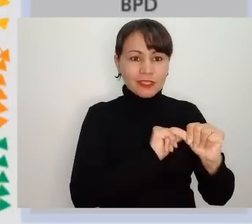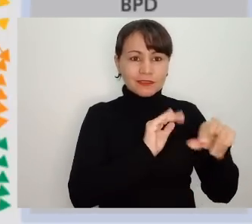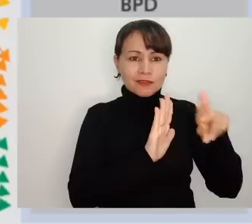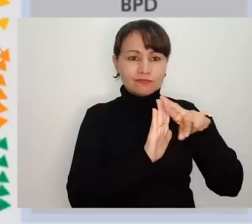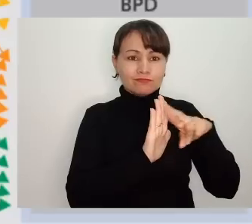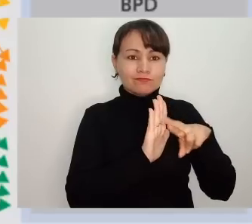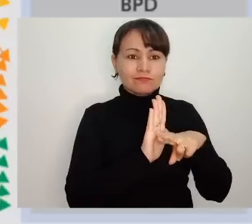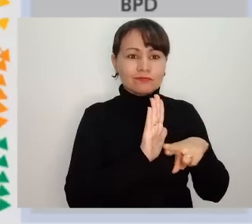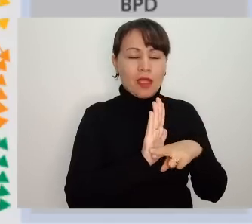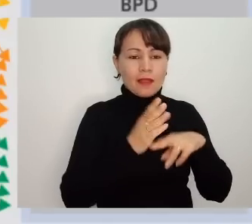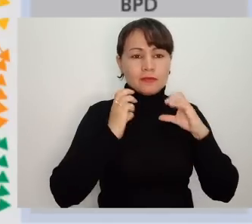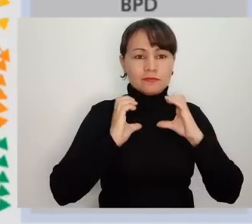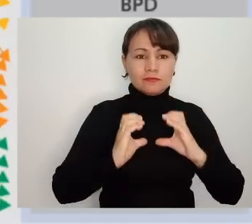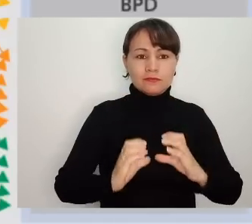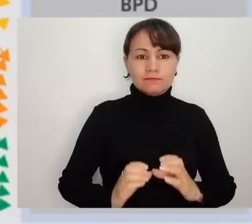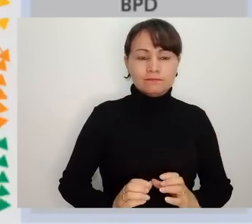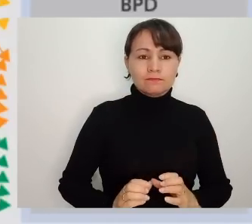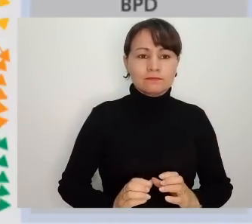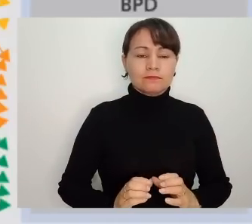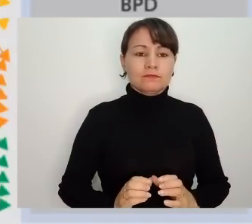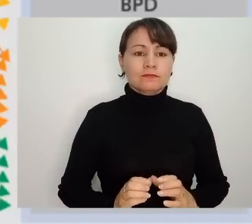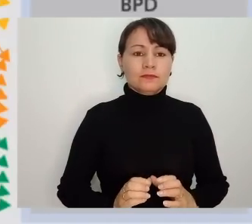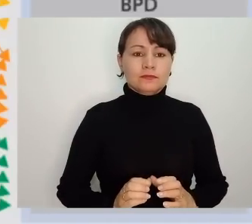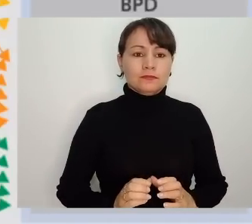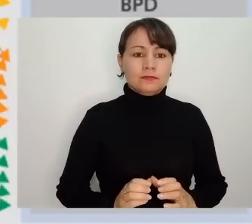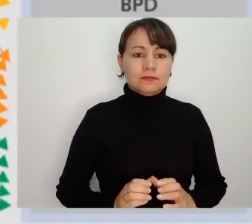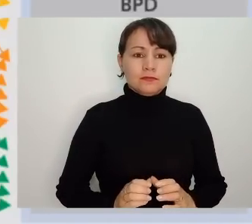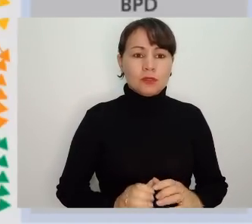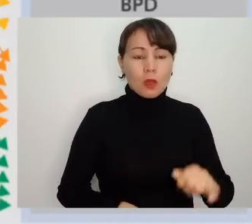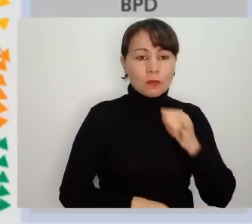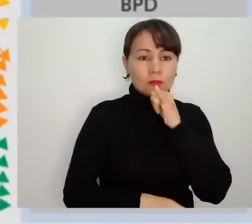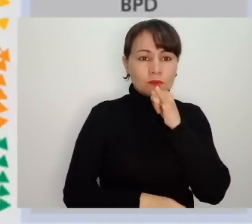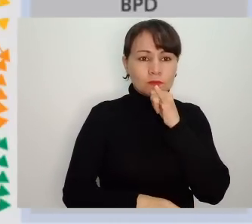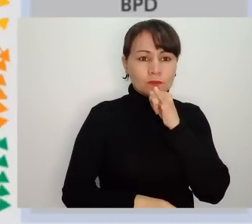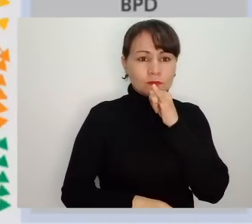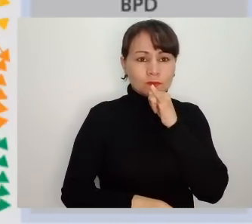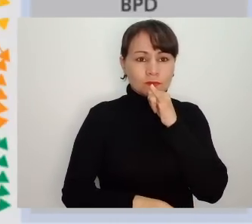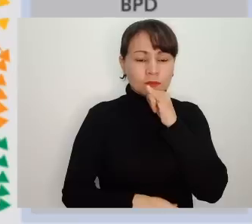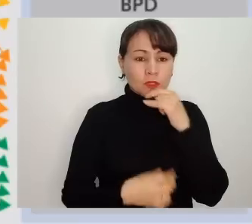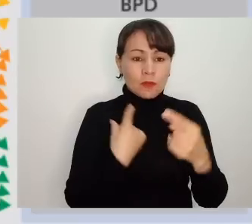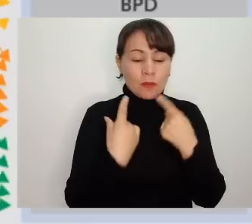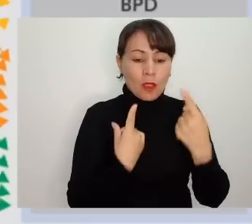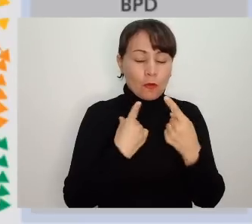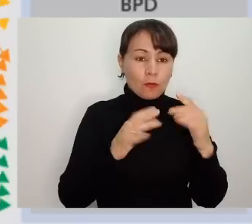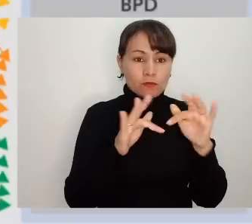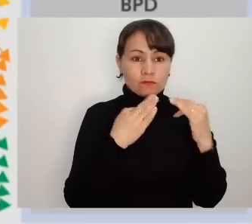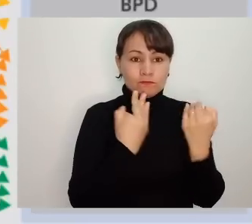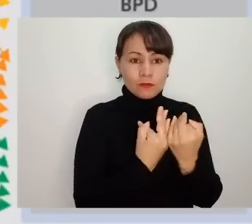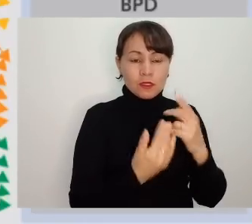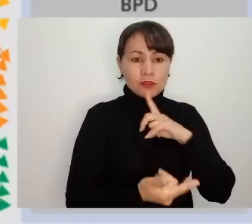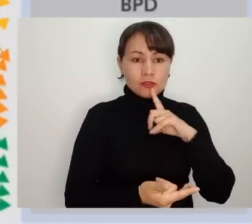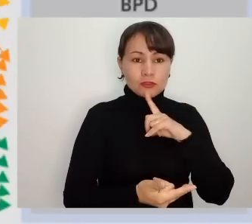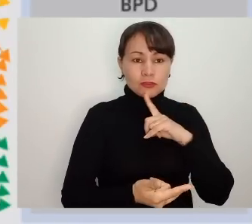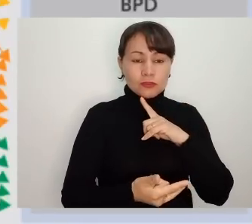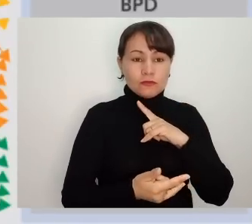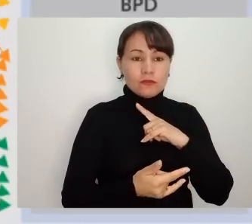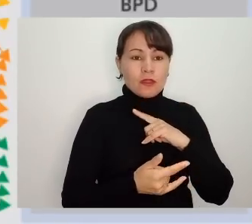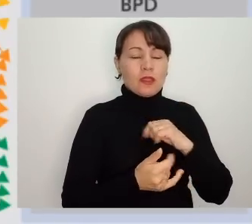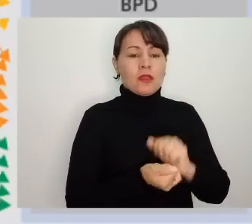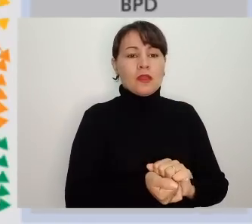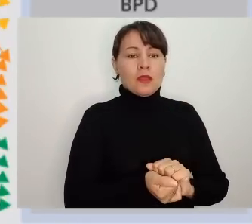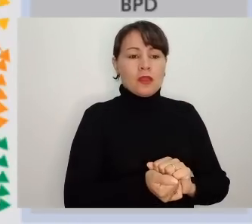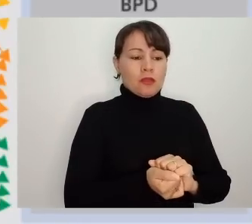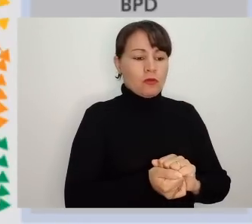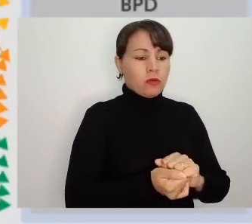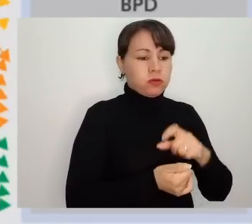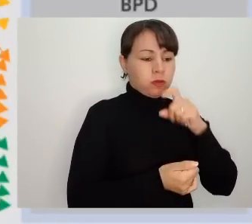mudanças de regras, mudanças de comportamento, como, por exemplo, algumas famílias tiveram os pais que